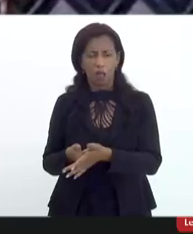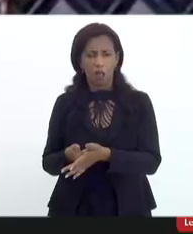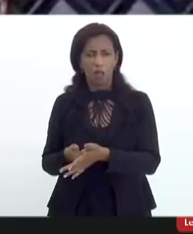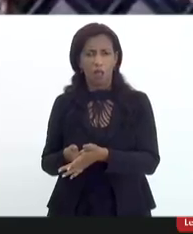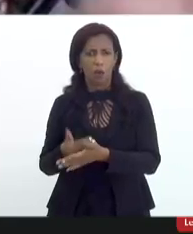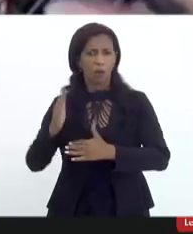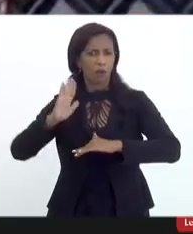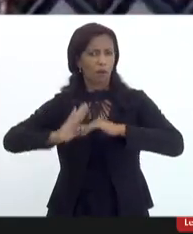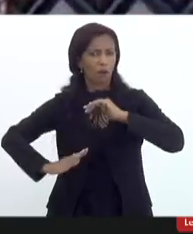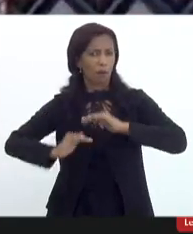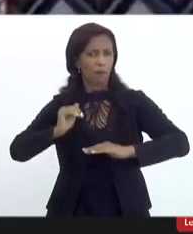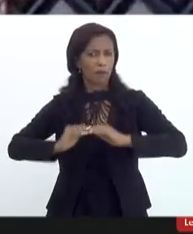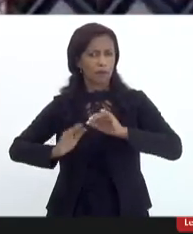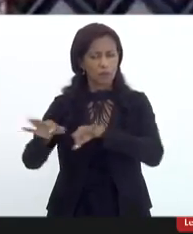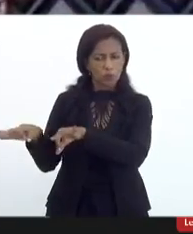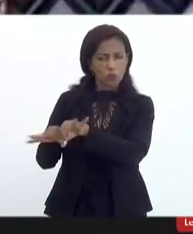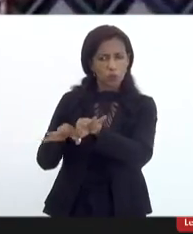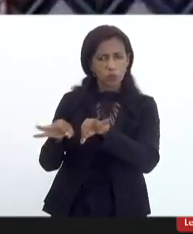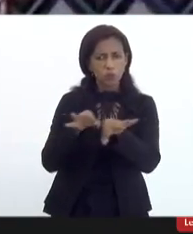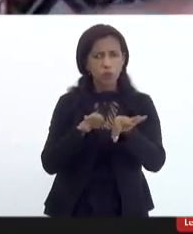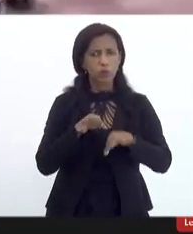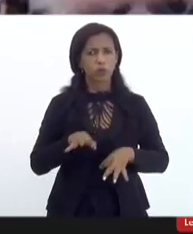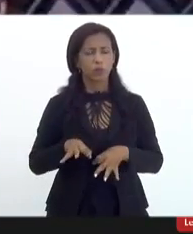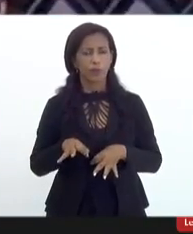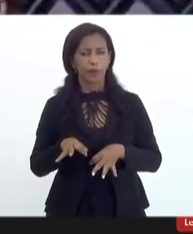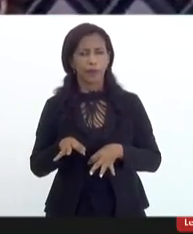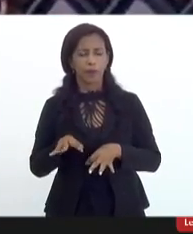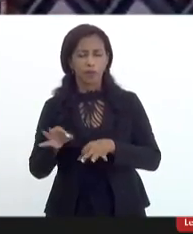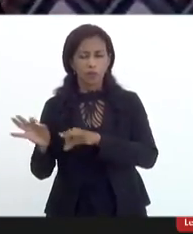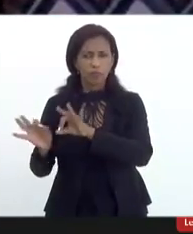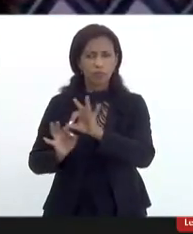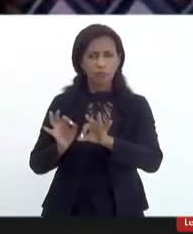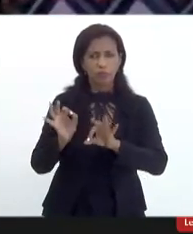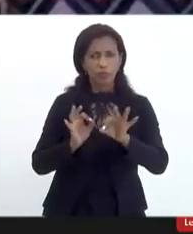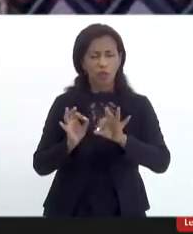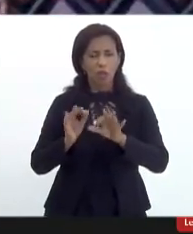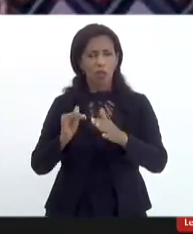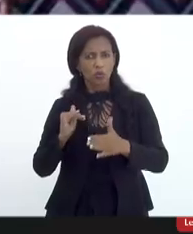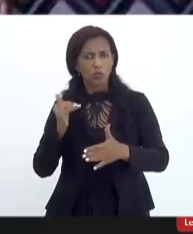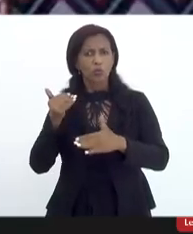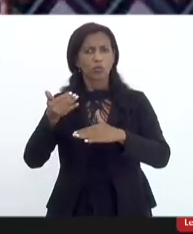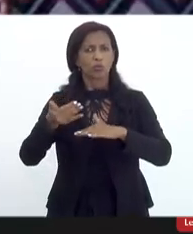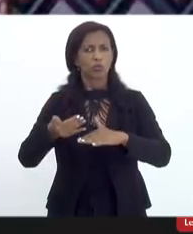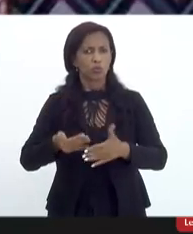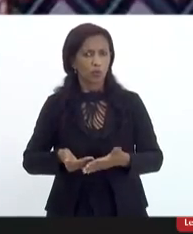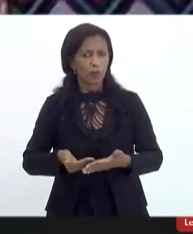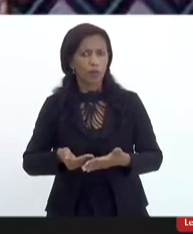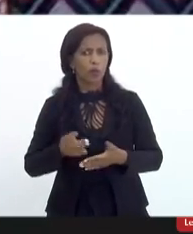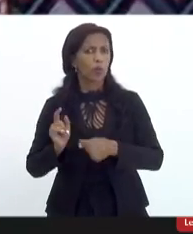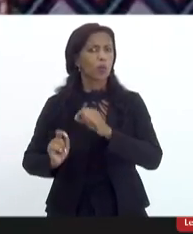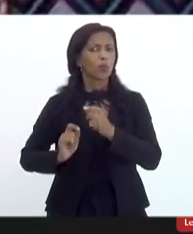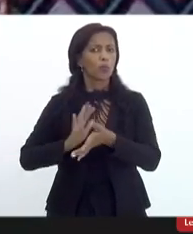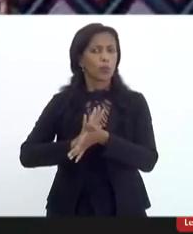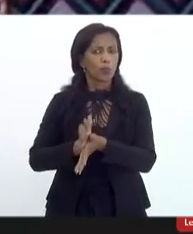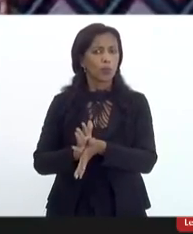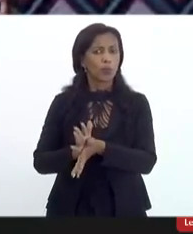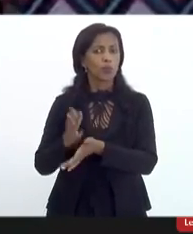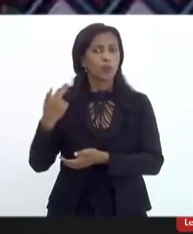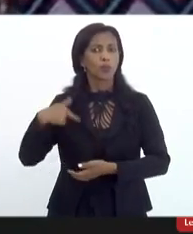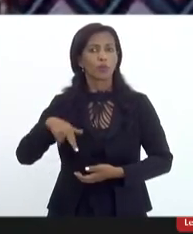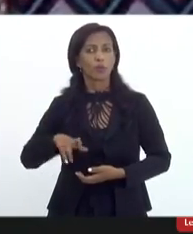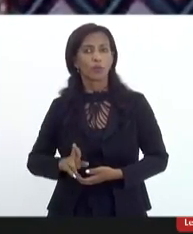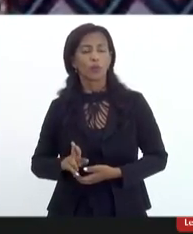uma capacidade de elaboração, de elaborar sobre, né, o que é o racismo